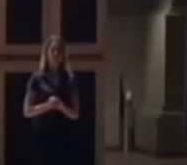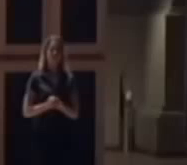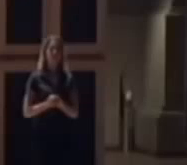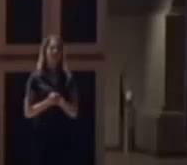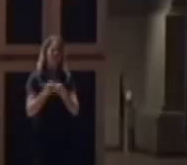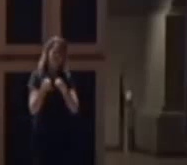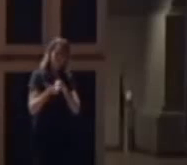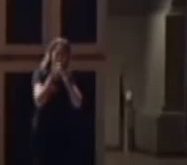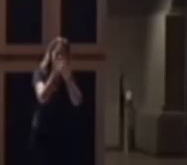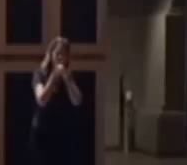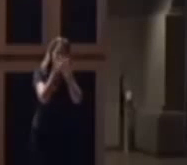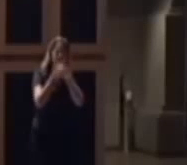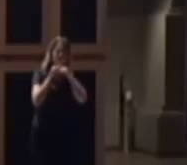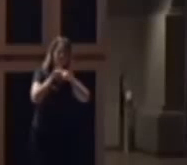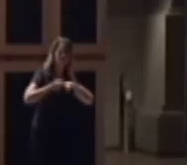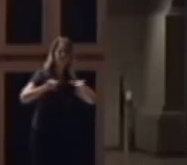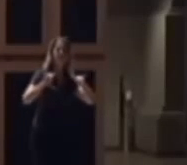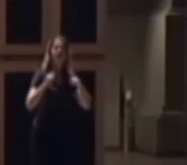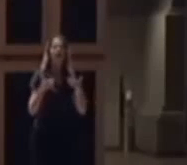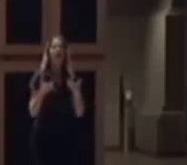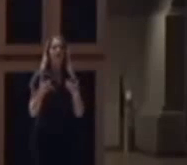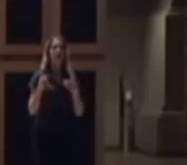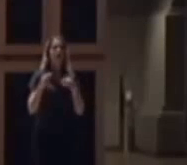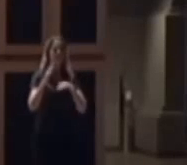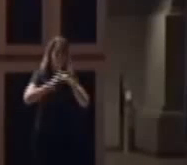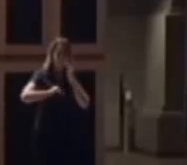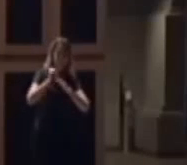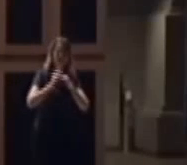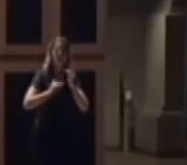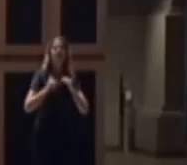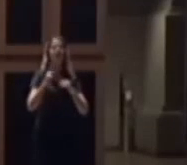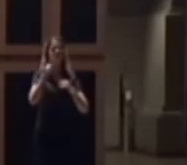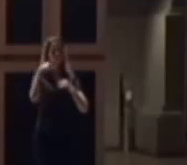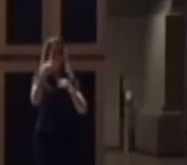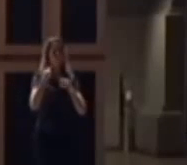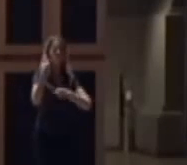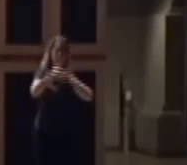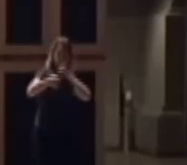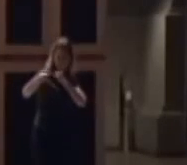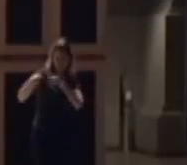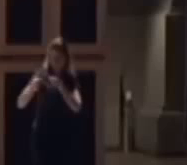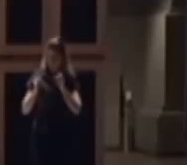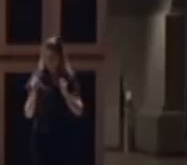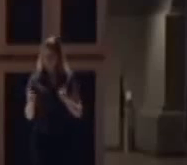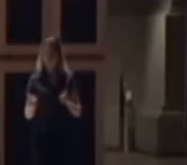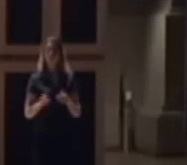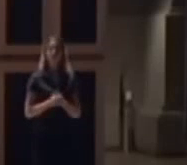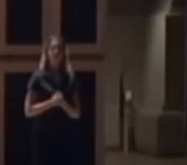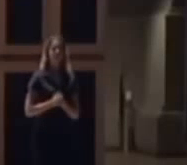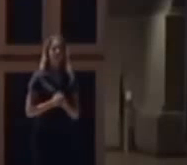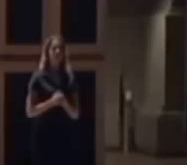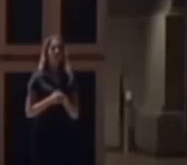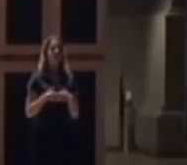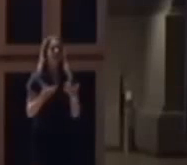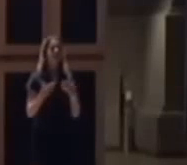informações básicas sobre essa legislação para que a gente possa depois debater. Ela faz a qualificação das entidades do terceiro setor, como o